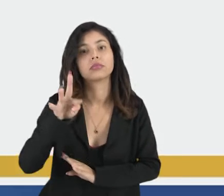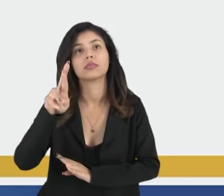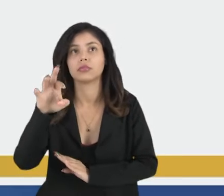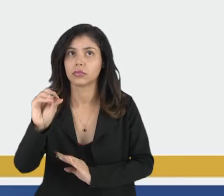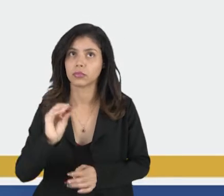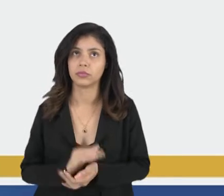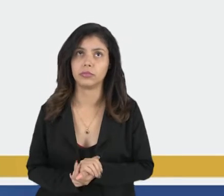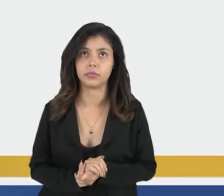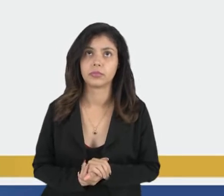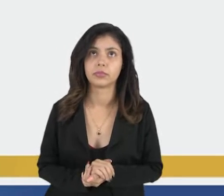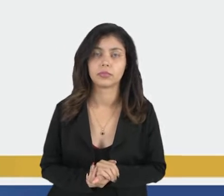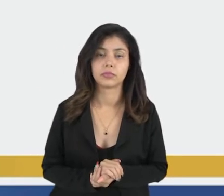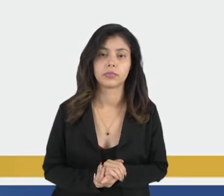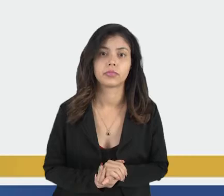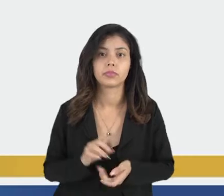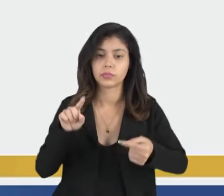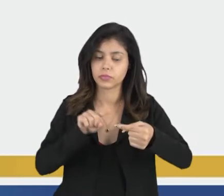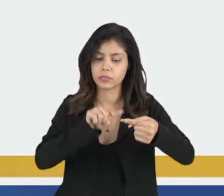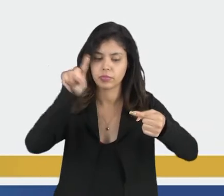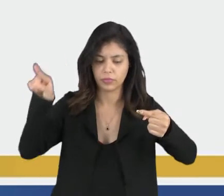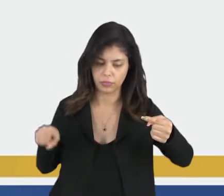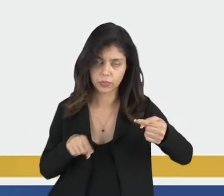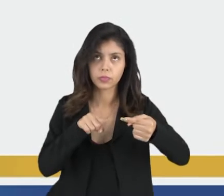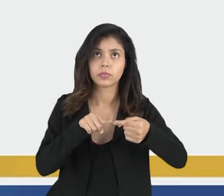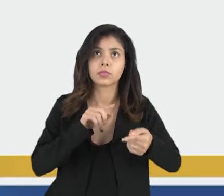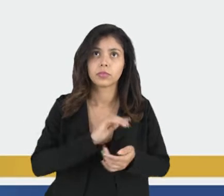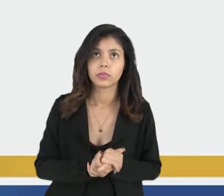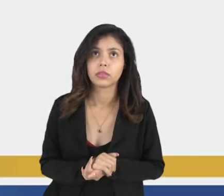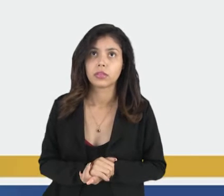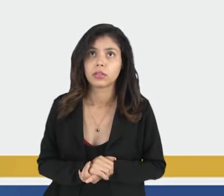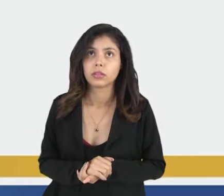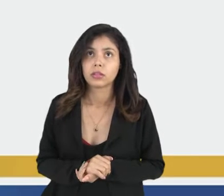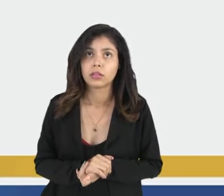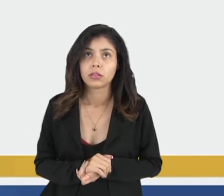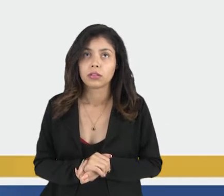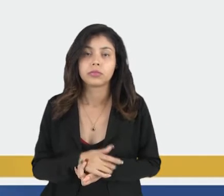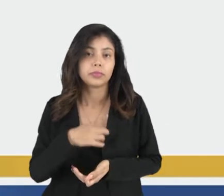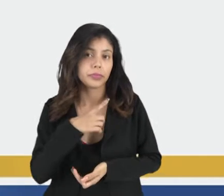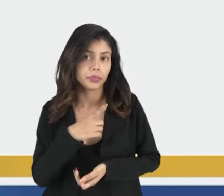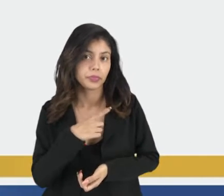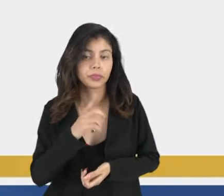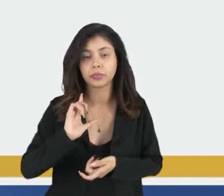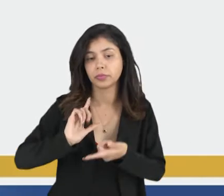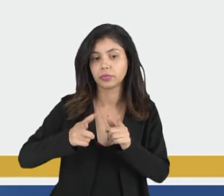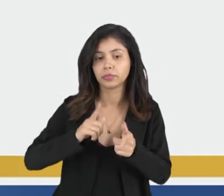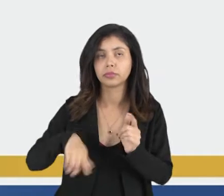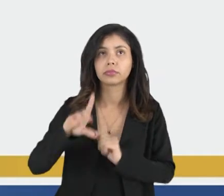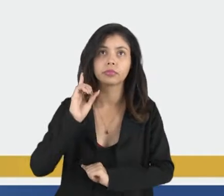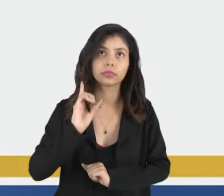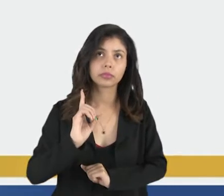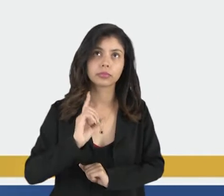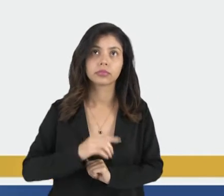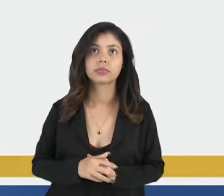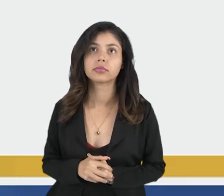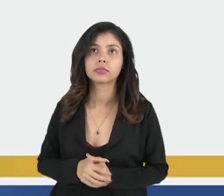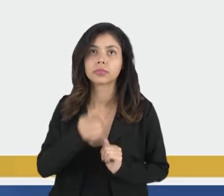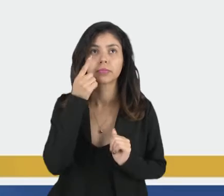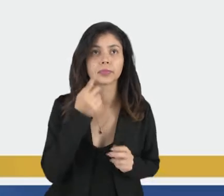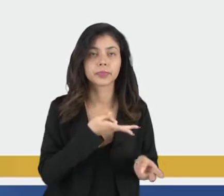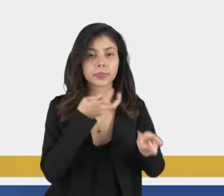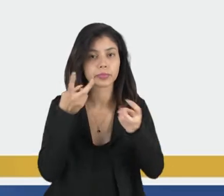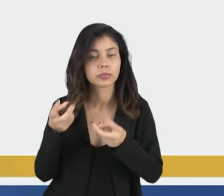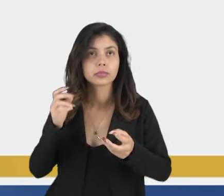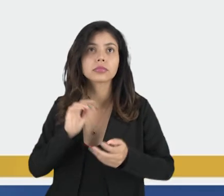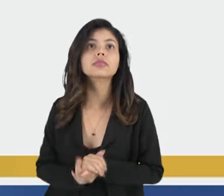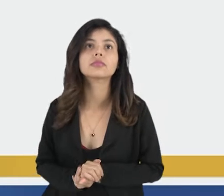diâmetro da circunferência e é denotado pela letra D. Observe